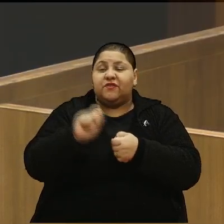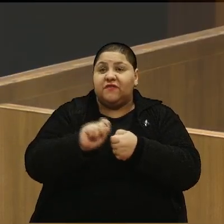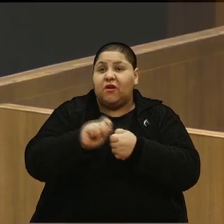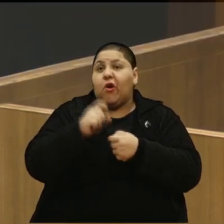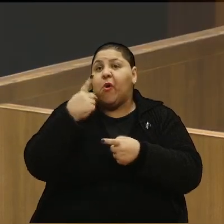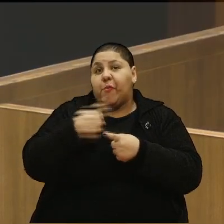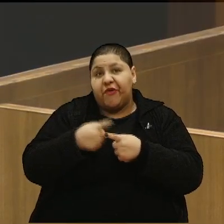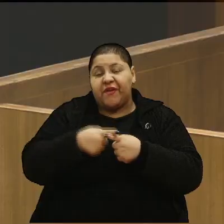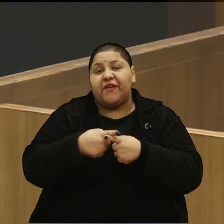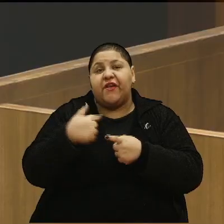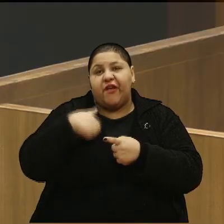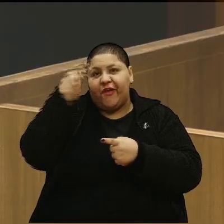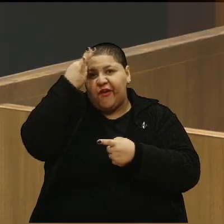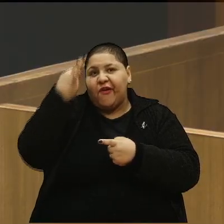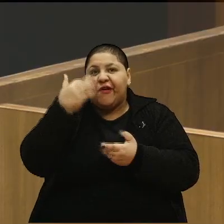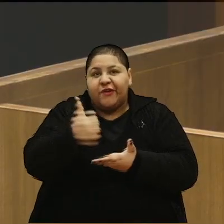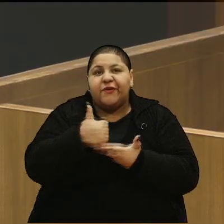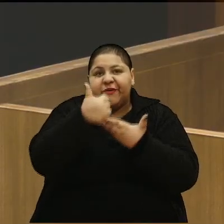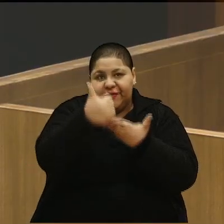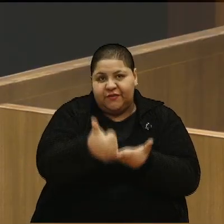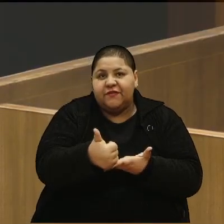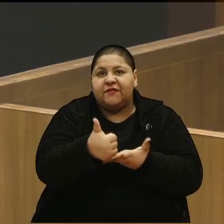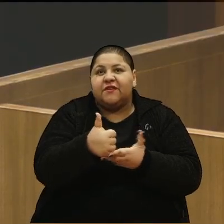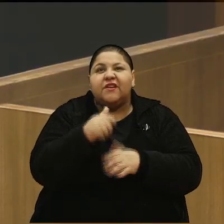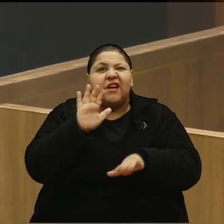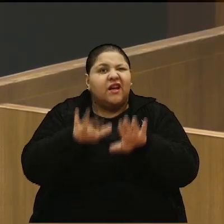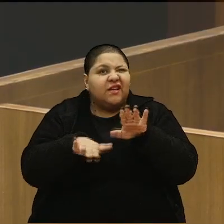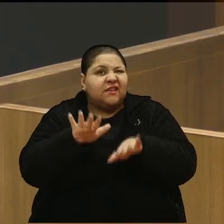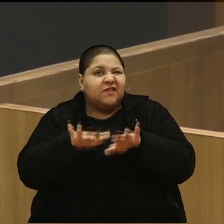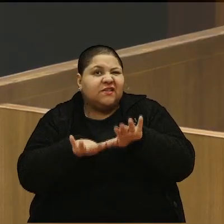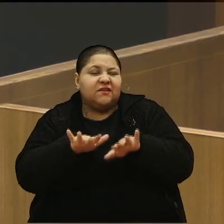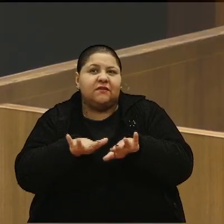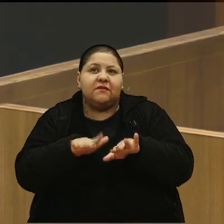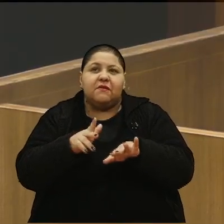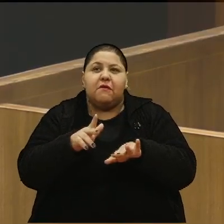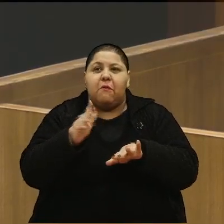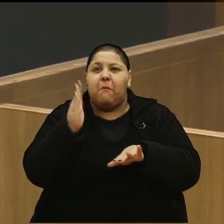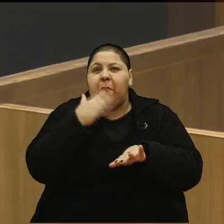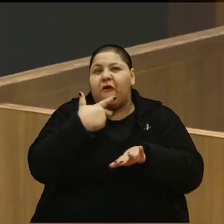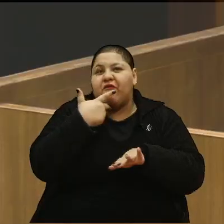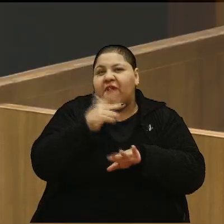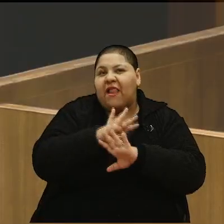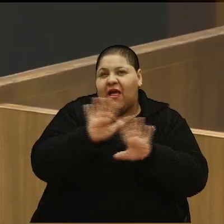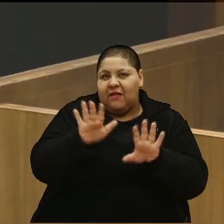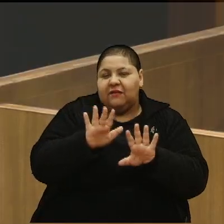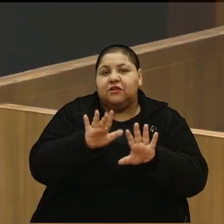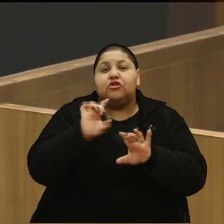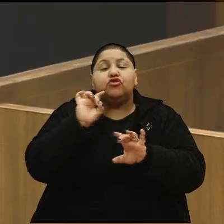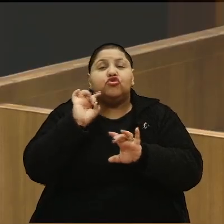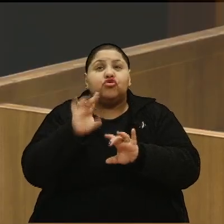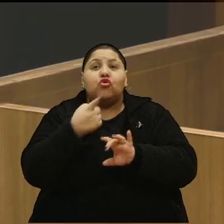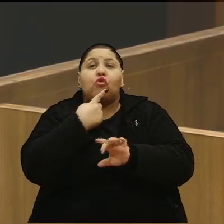porque eu entendi o apoio e, às vezes, uma coisa maldita. Mas eu